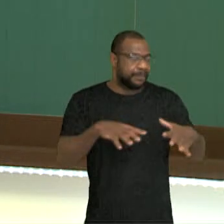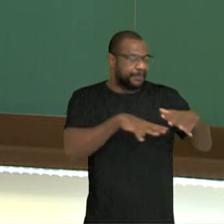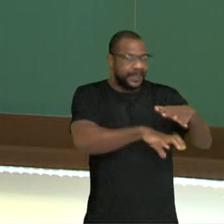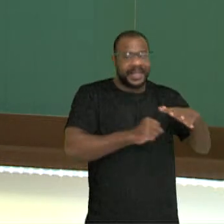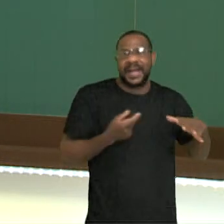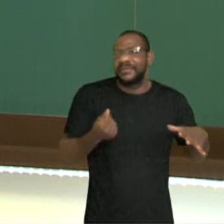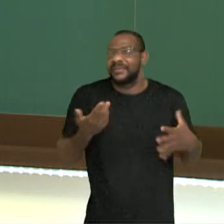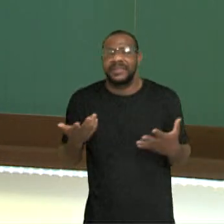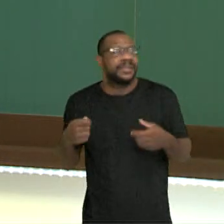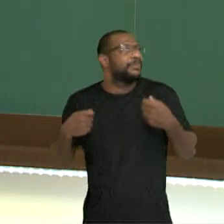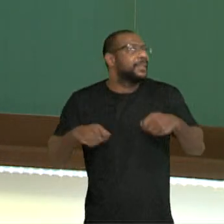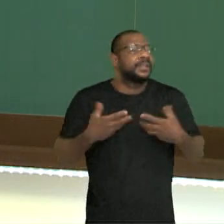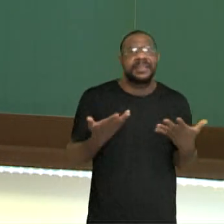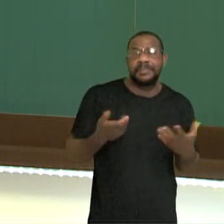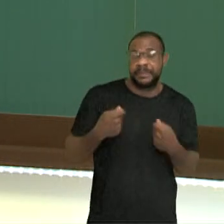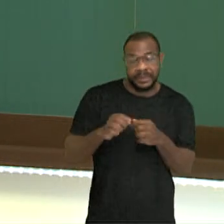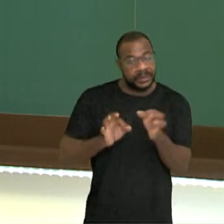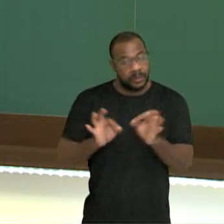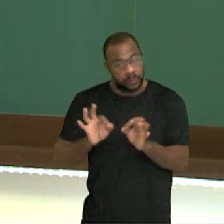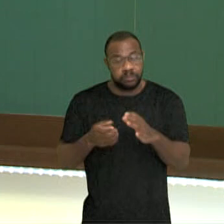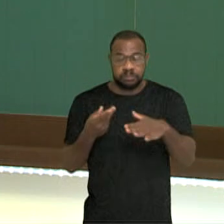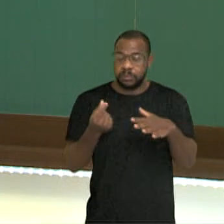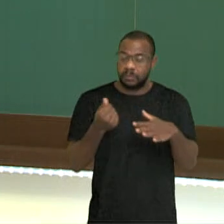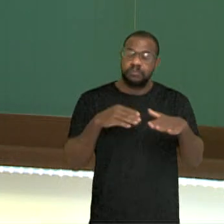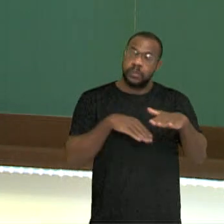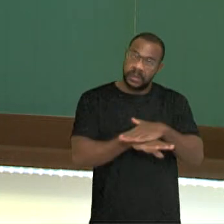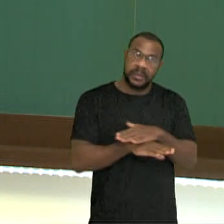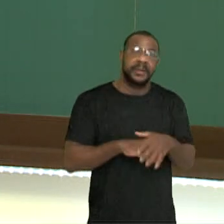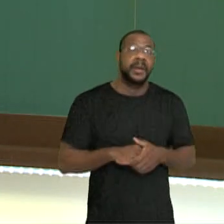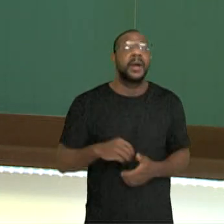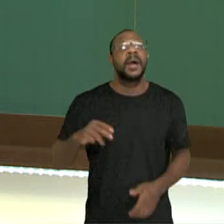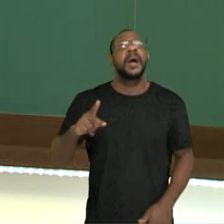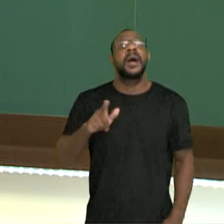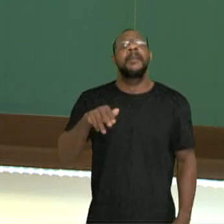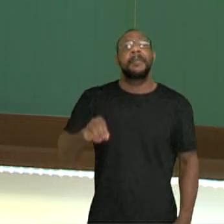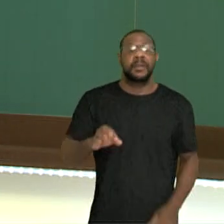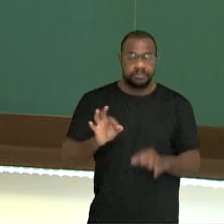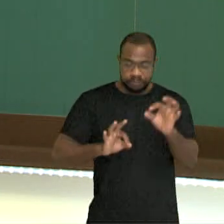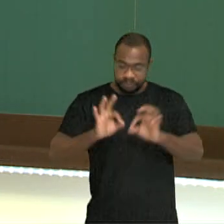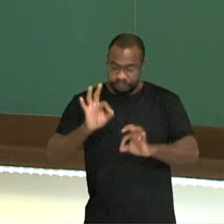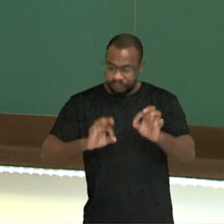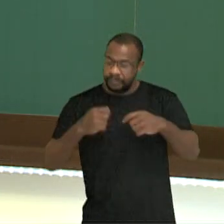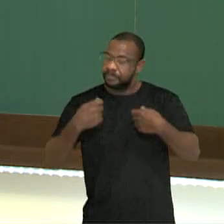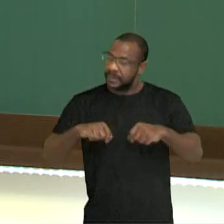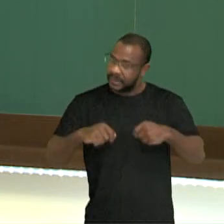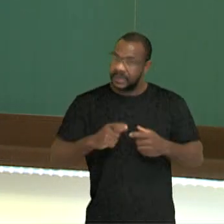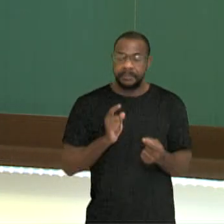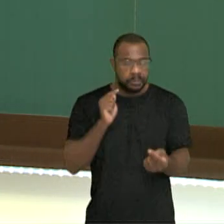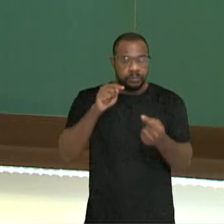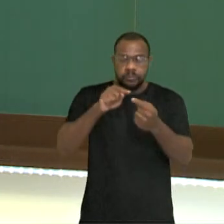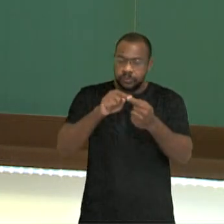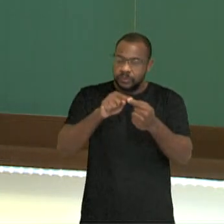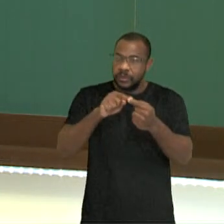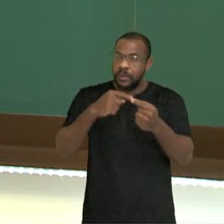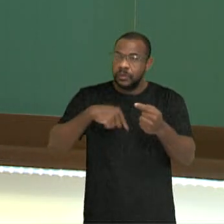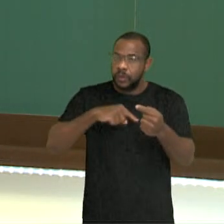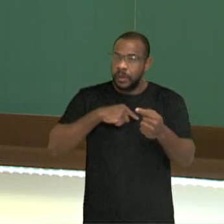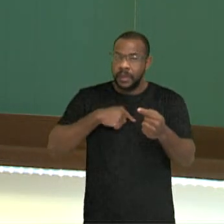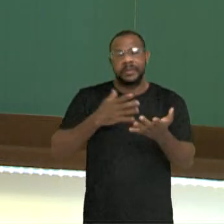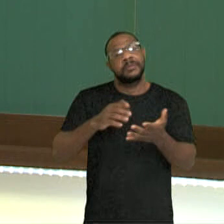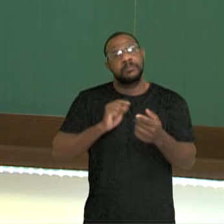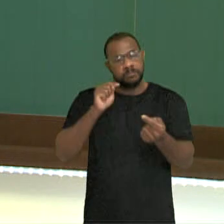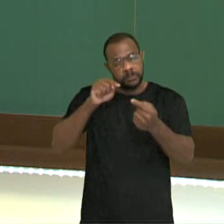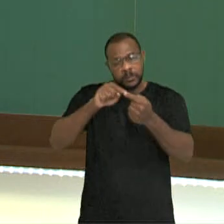ou um financiamento, né? E o plano é exatamente para a gente atingir as nossas metas, ou seja, fazer uma